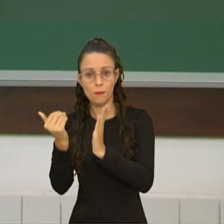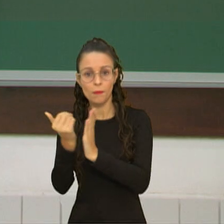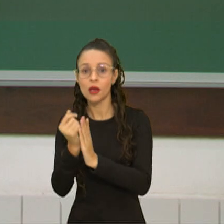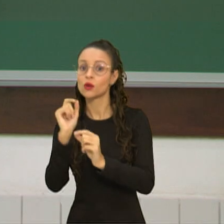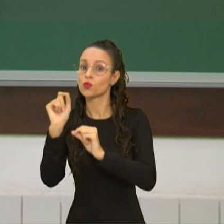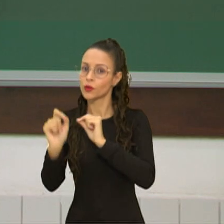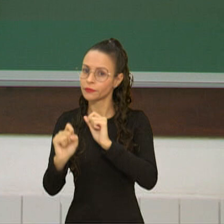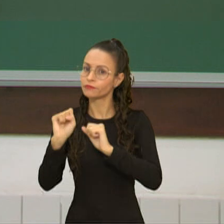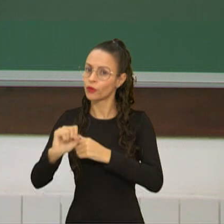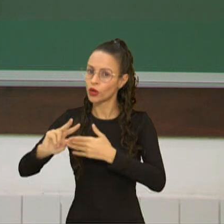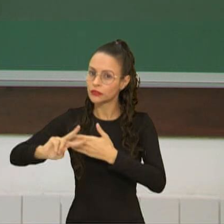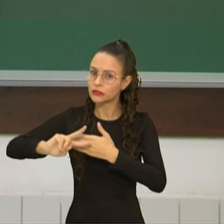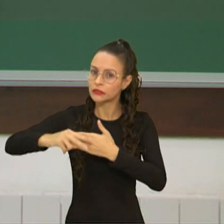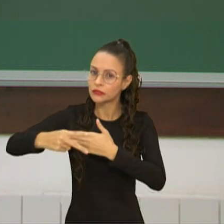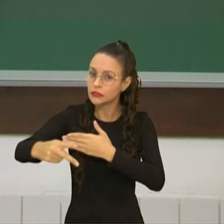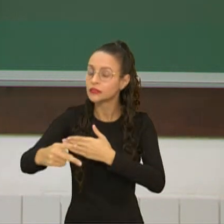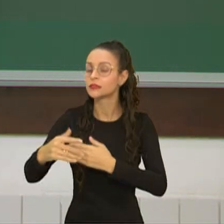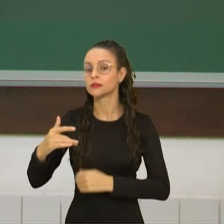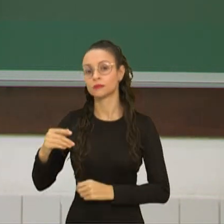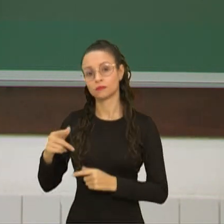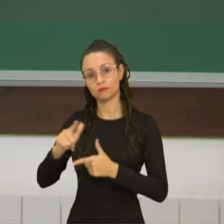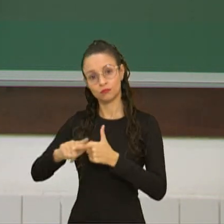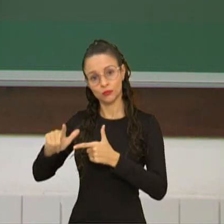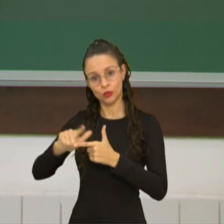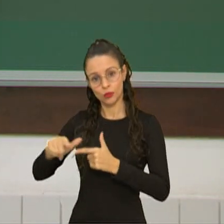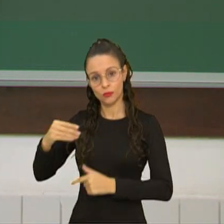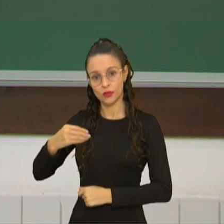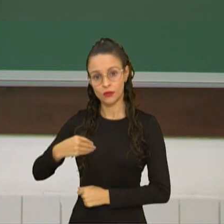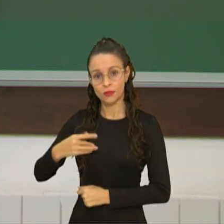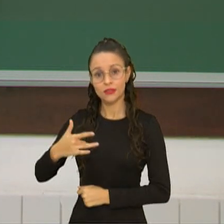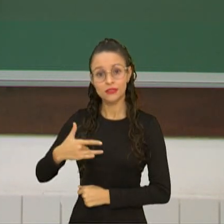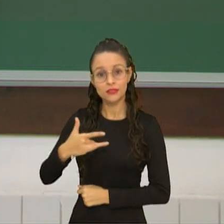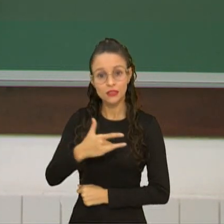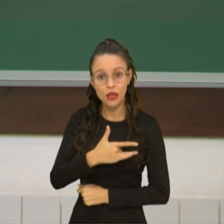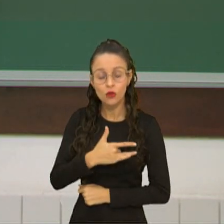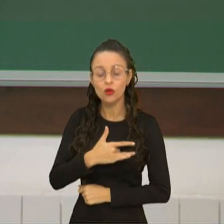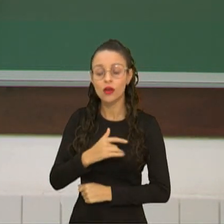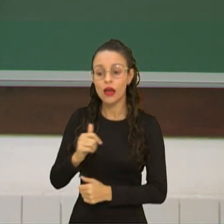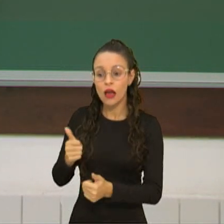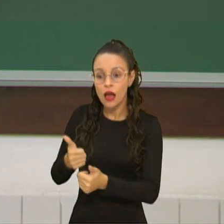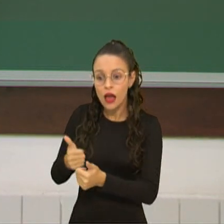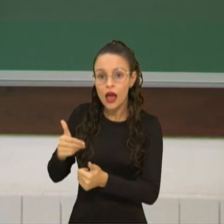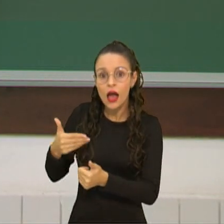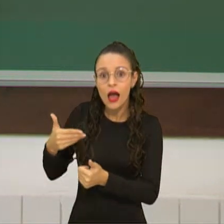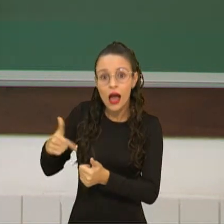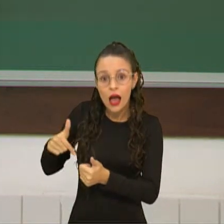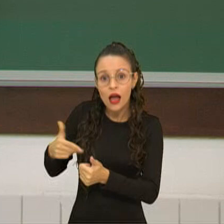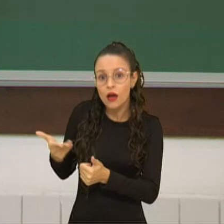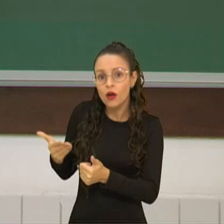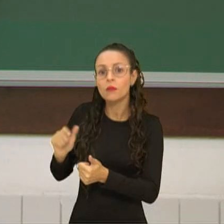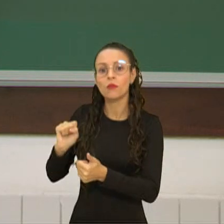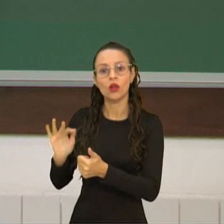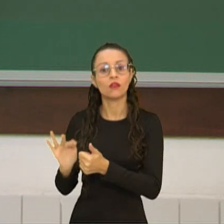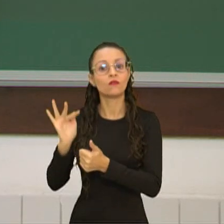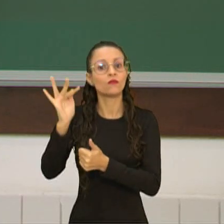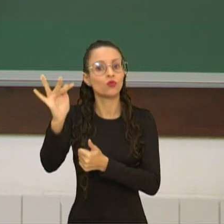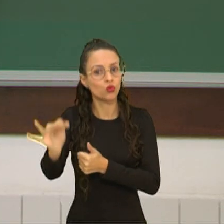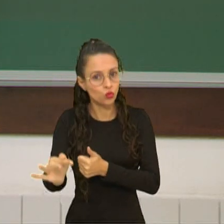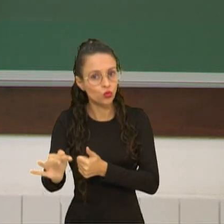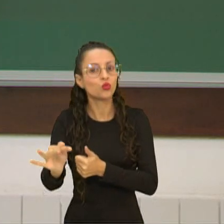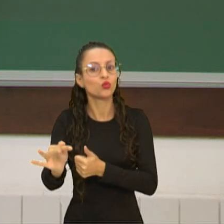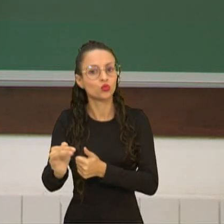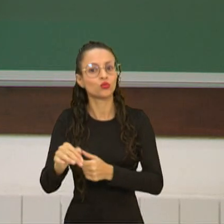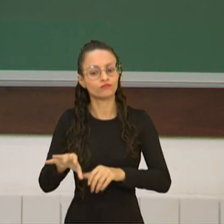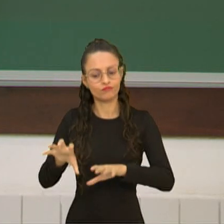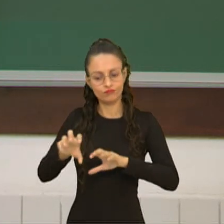acaba tendo algum problema de saúde pode não ser a curto prazo pode não ser agora mas acaba desenvolvendo no futuro então a